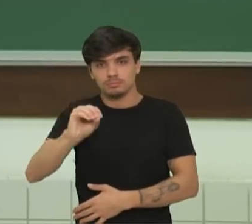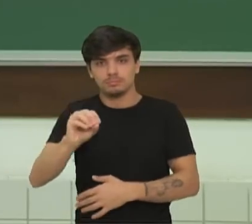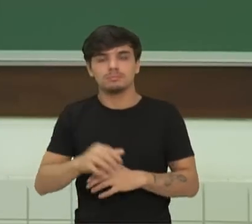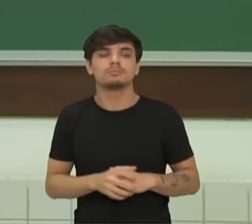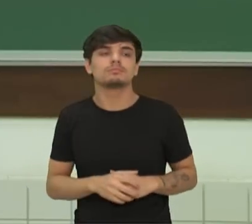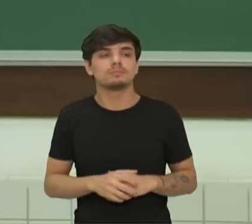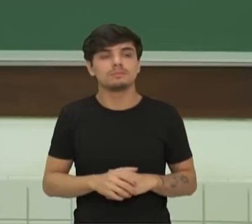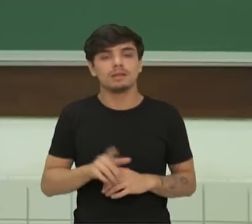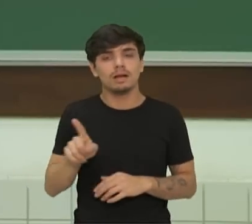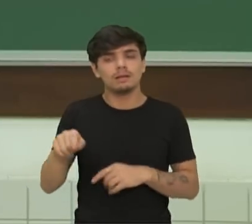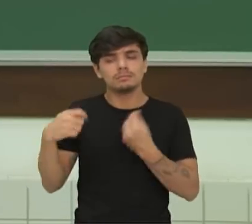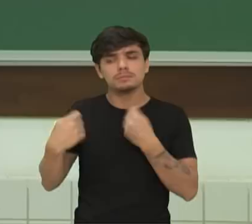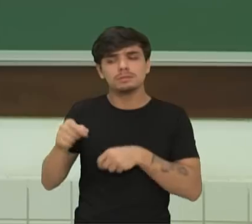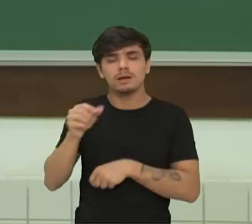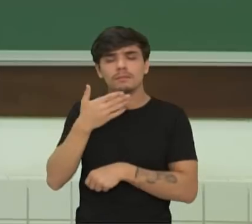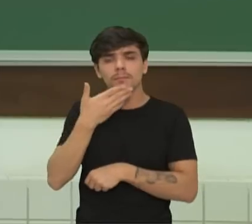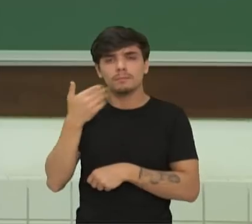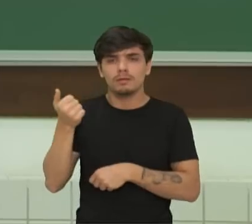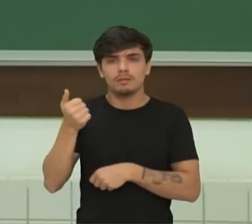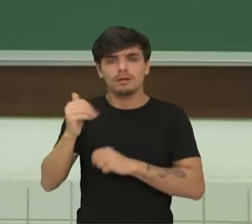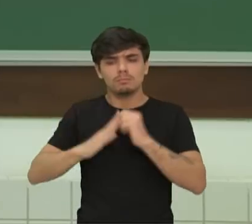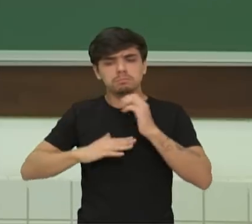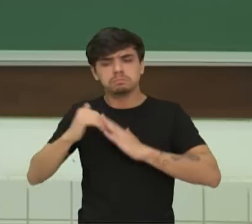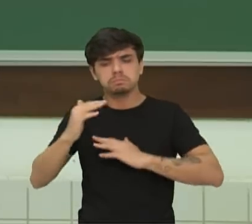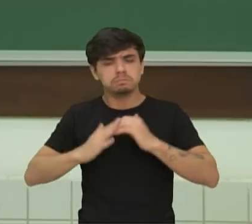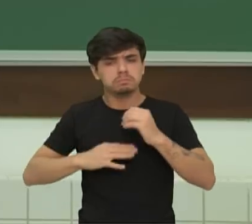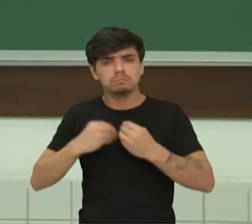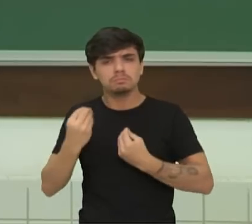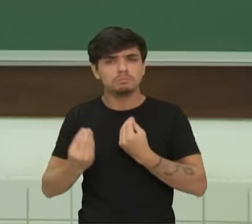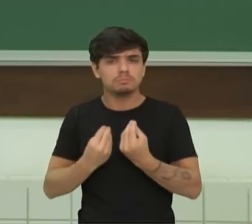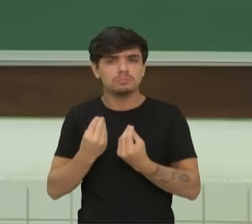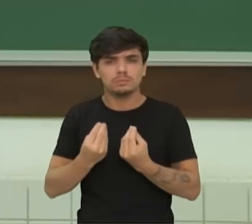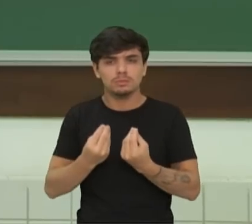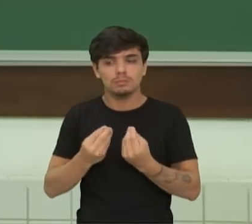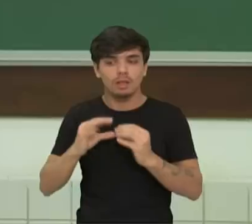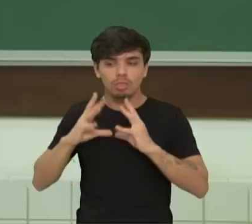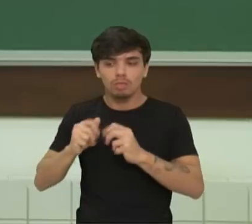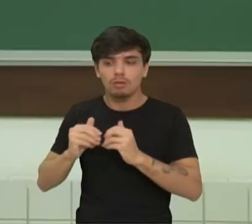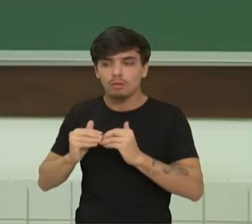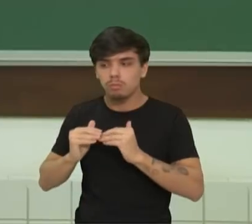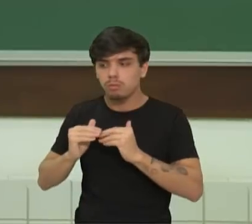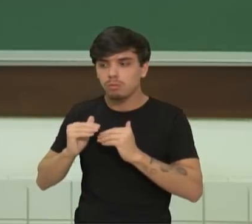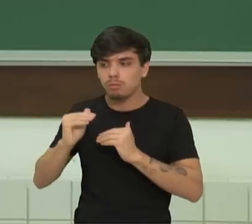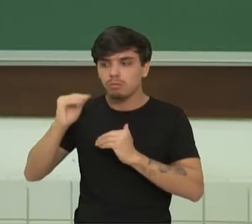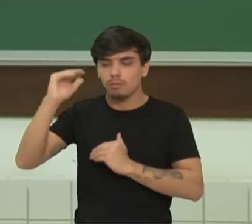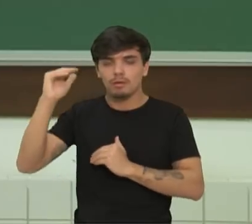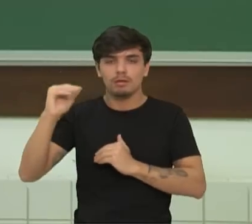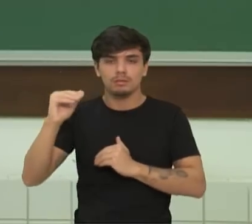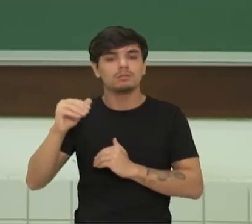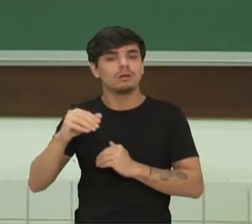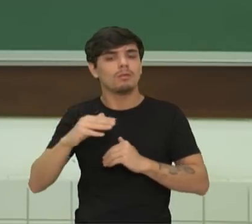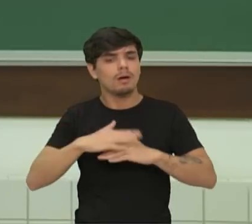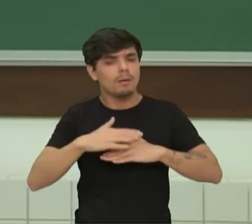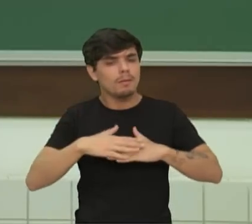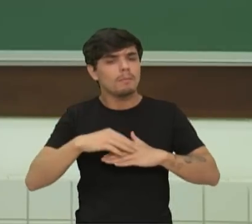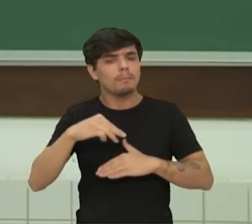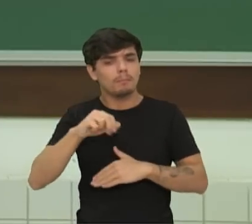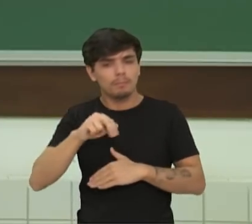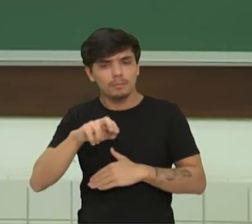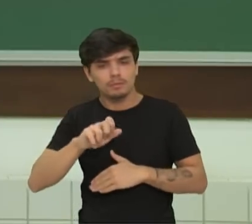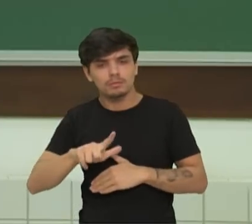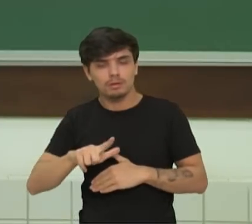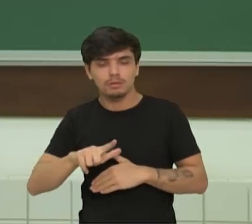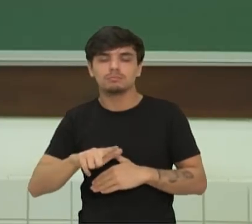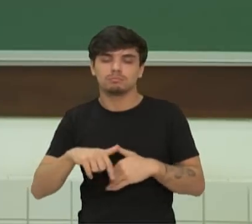Eles tinham que melhorar a produção, porque tudo estava crescendo. Então, aquela produção manual não servia mais. Foi aí